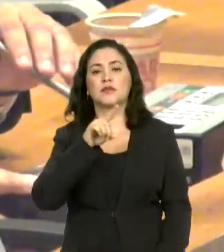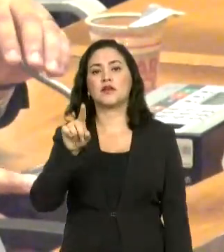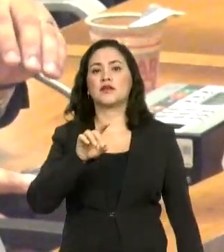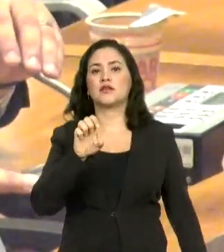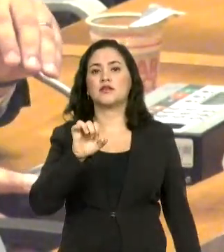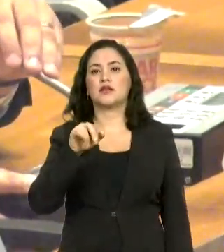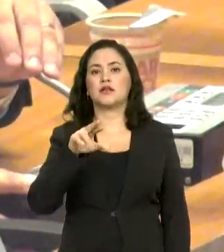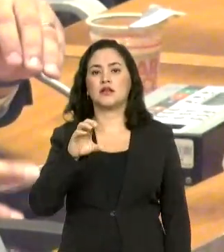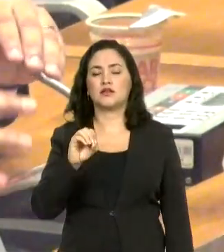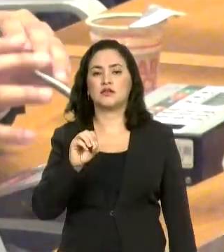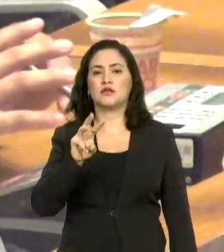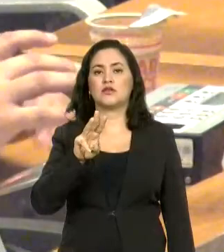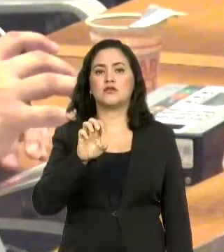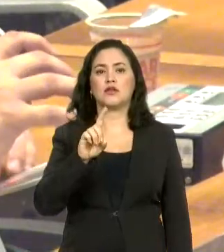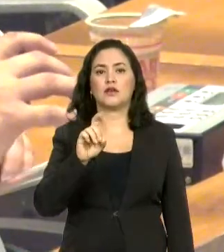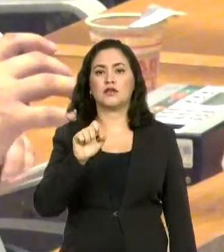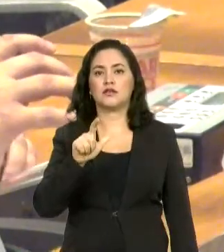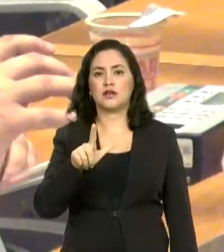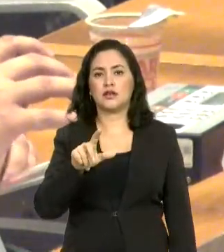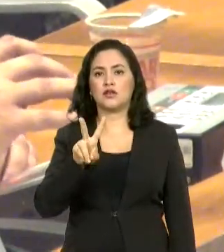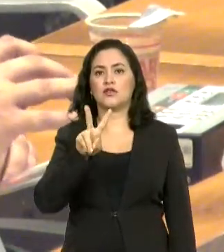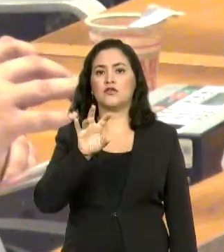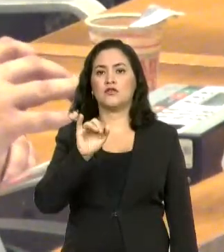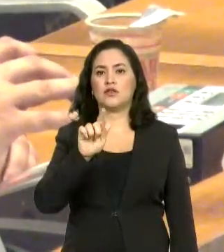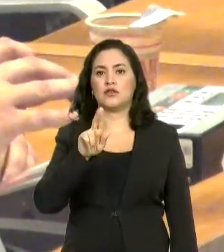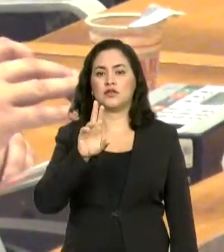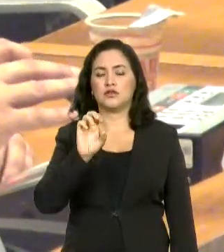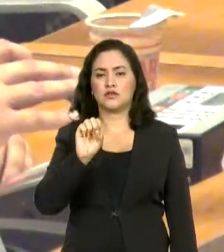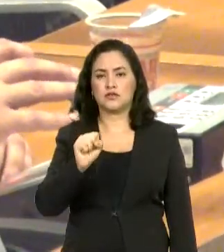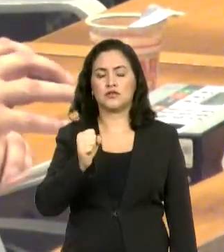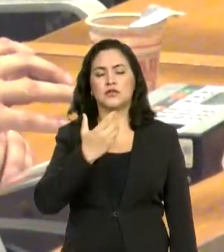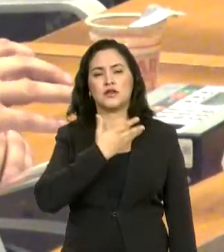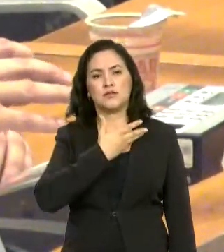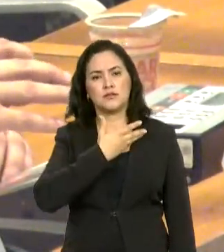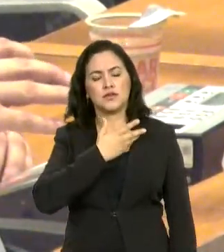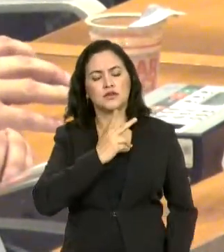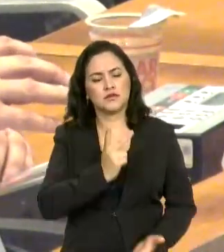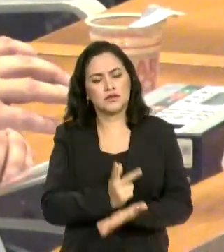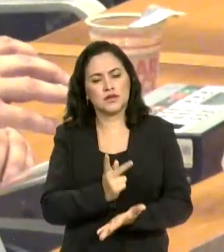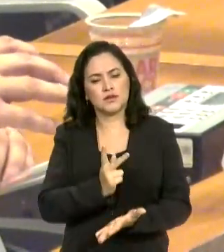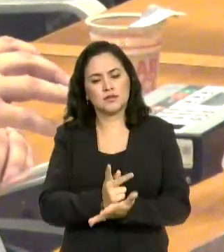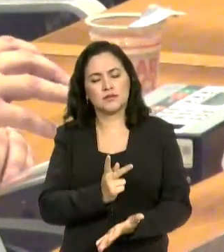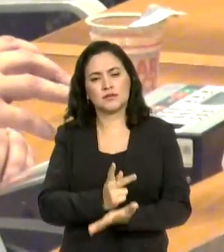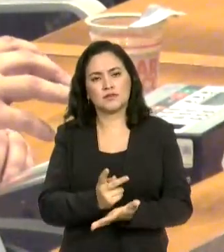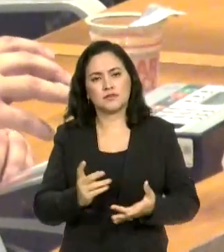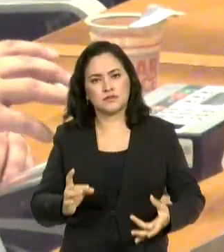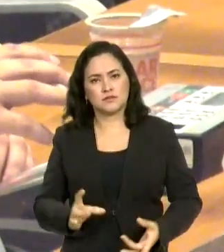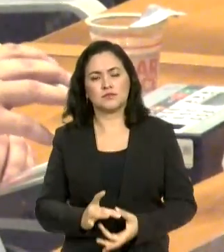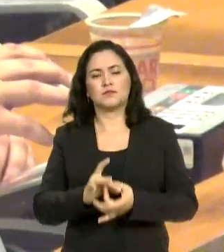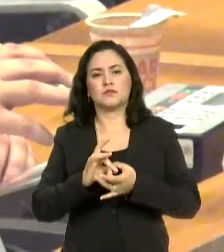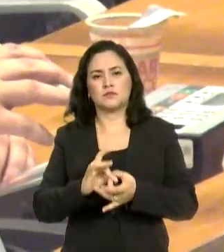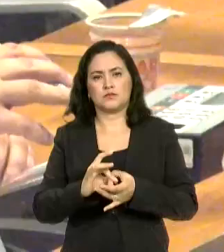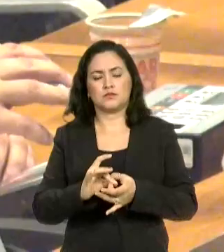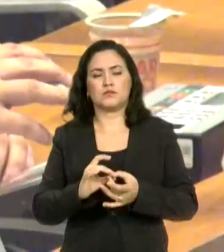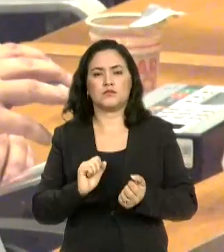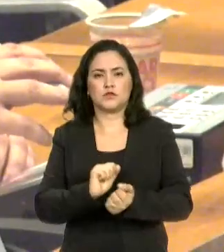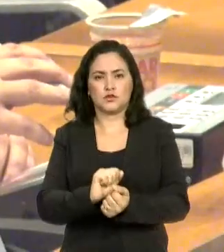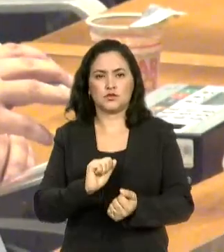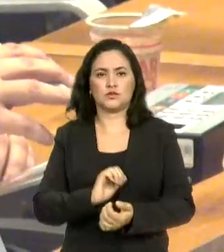deputado Wendel, deputado Vinícius, grande parceiro, que em todas as discussões a gente teve junto.